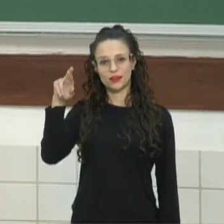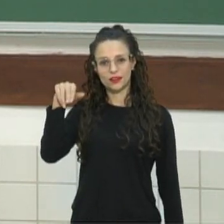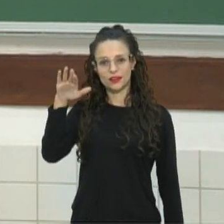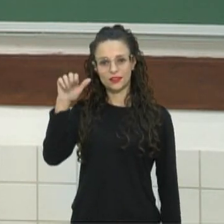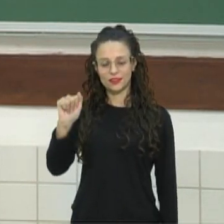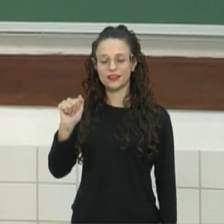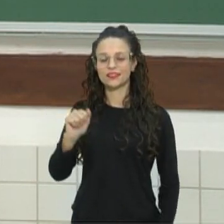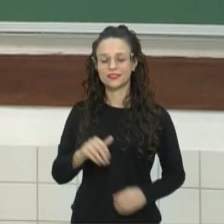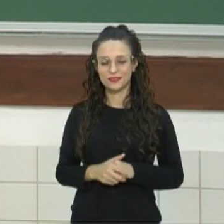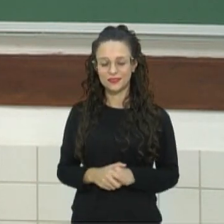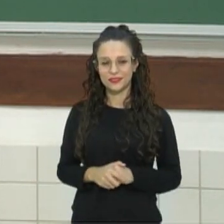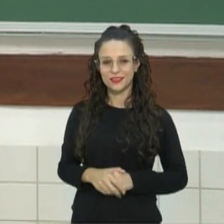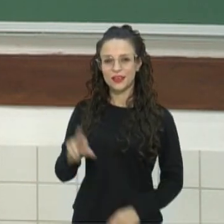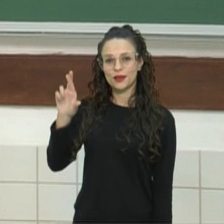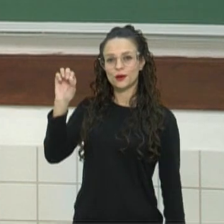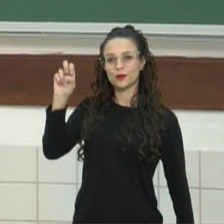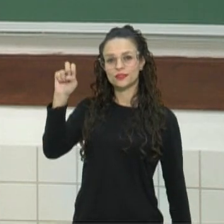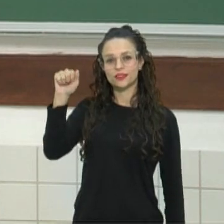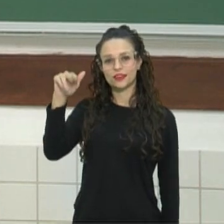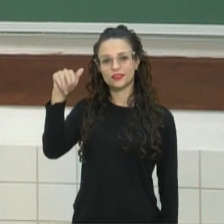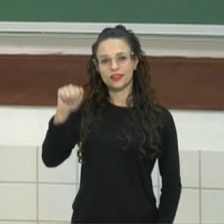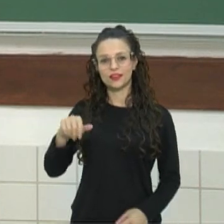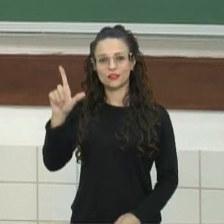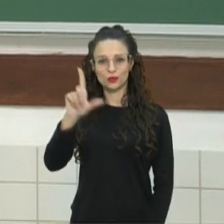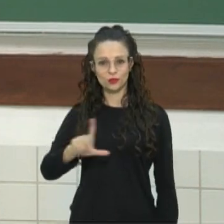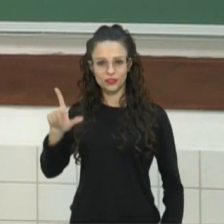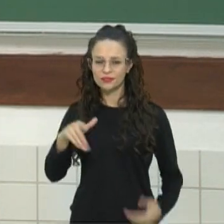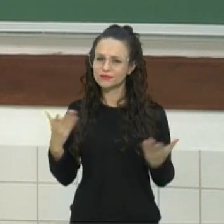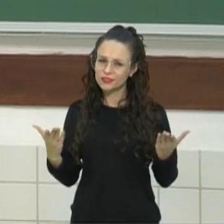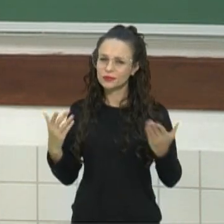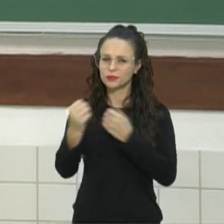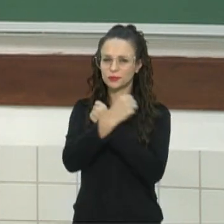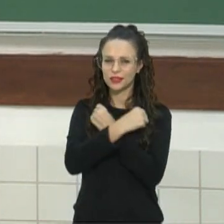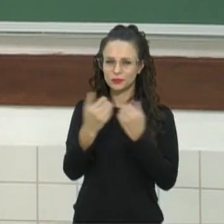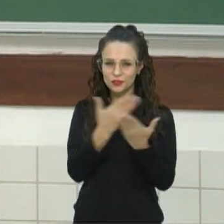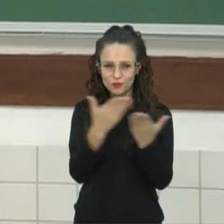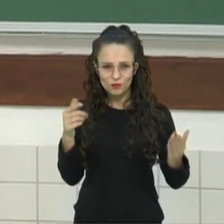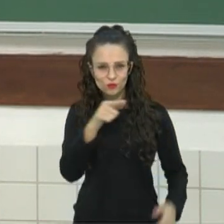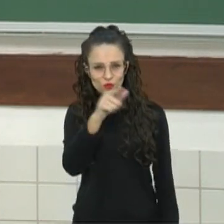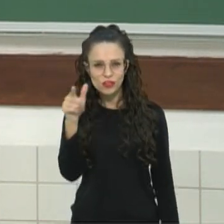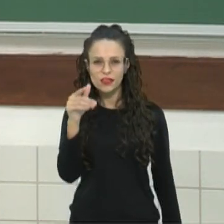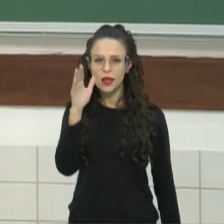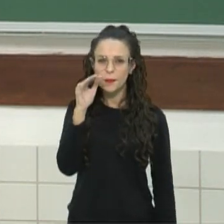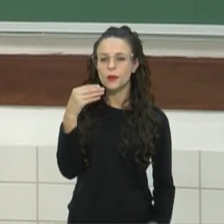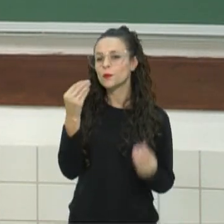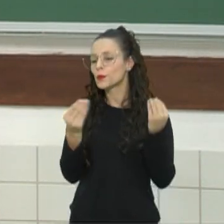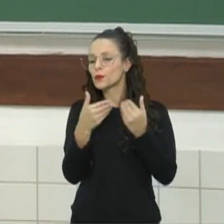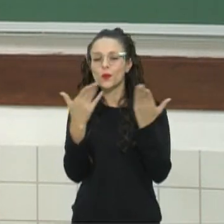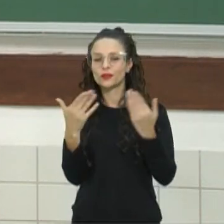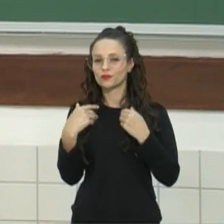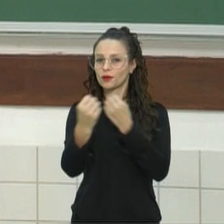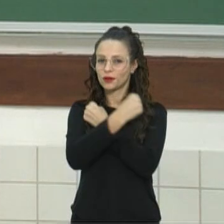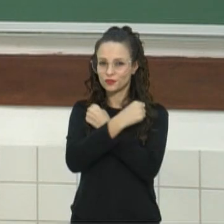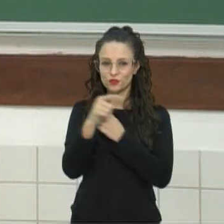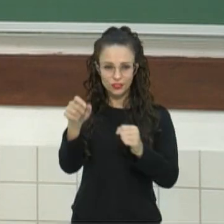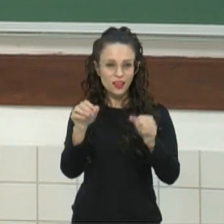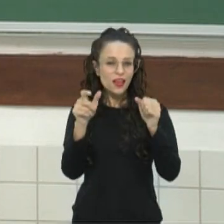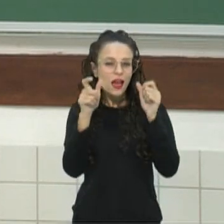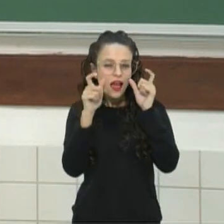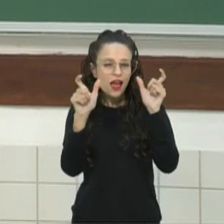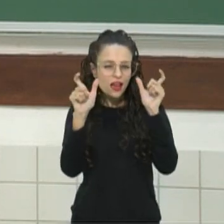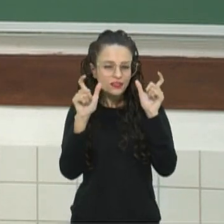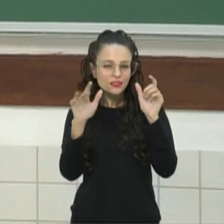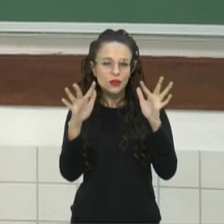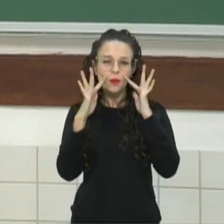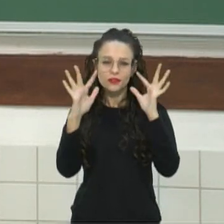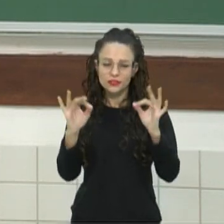Rosana, de Londrina, senhoras e senhores. Então, por enquanto, são esses abraços. Se você quiser saber quando eu vou mandar seu abraço, é só ficar ligadinho no Aula Paraná.